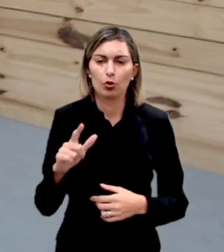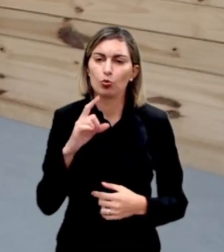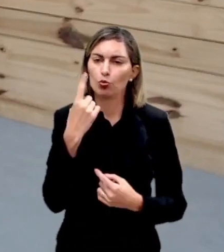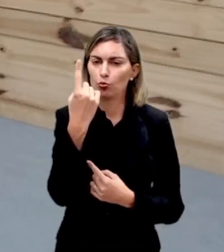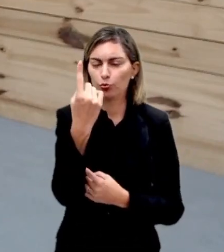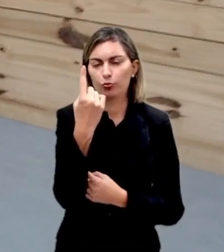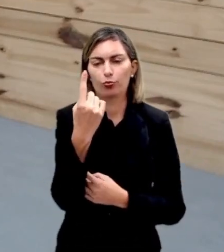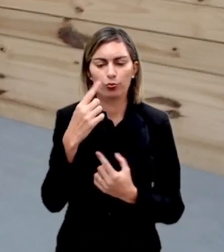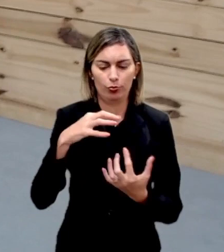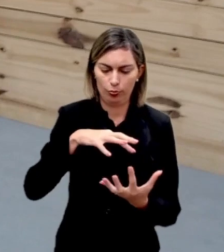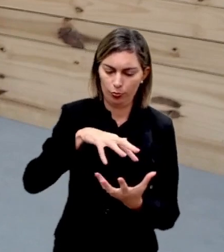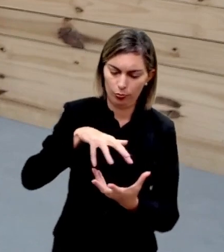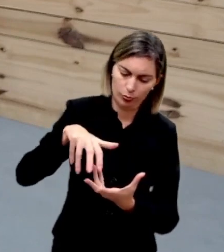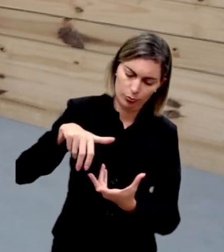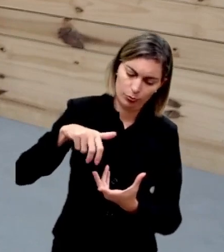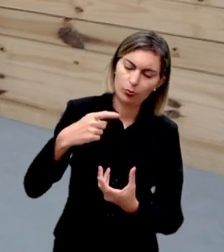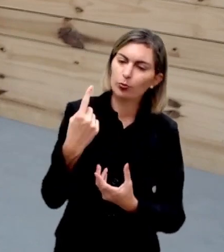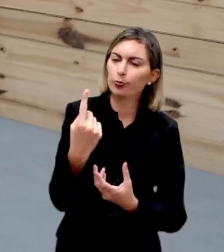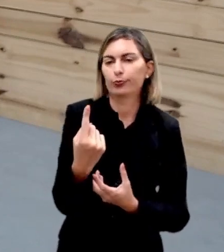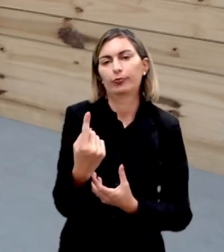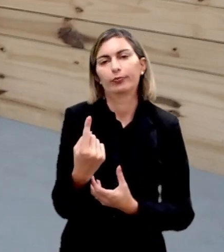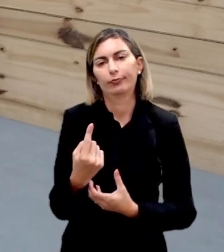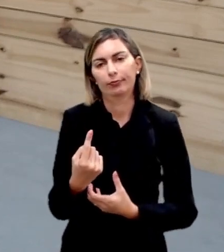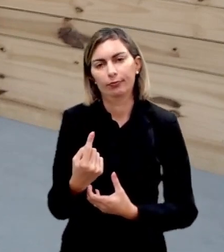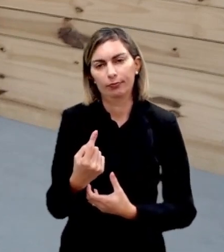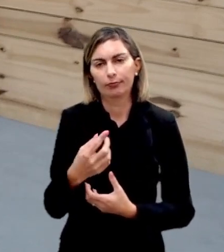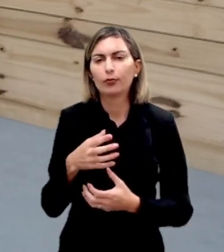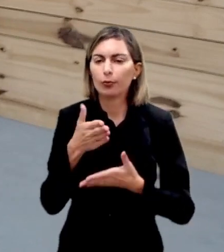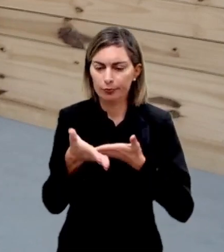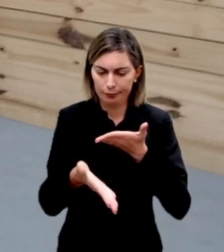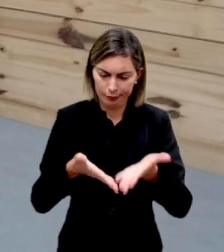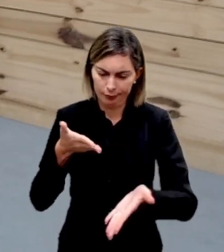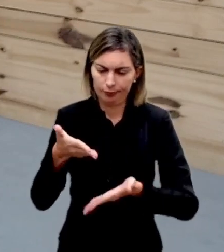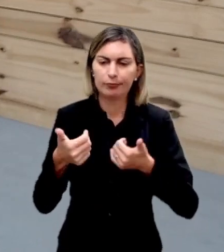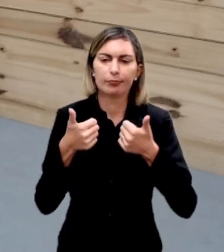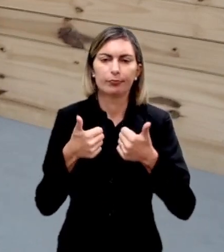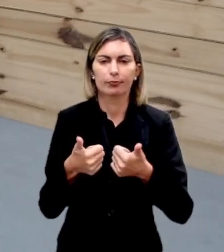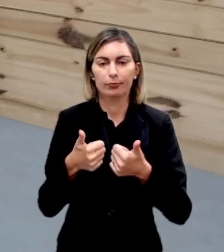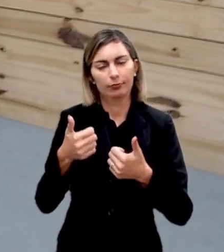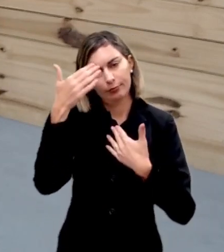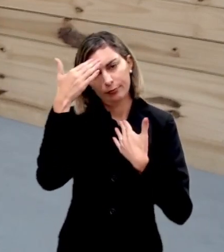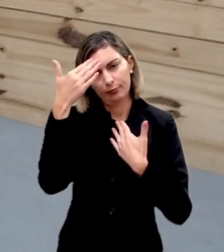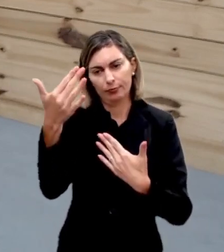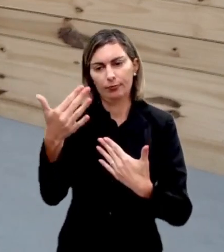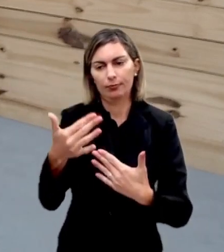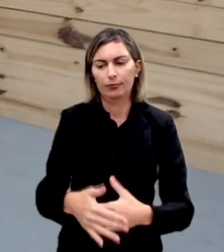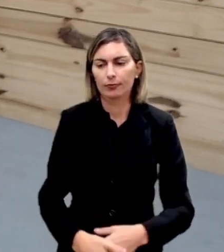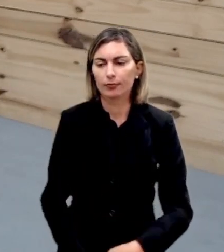temos esse planeta como nossa casa. Cuide bem dele. Obrigado.